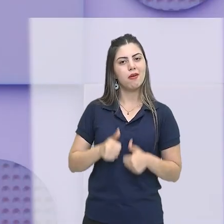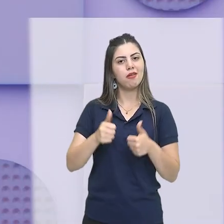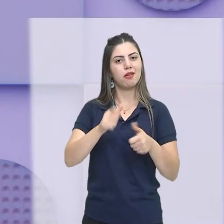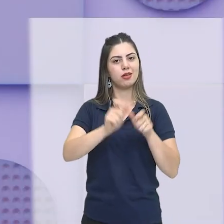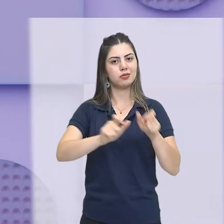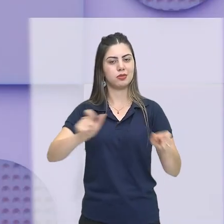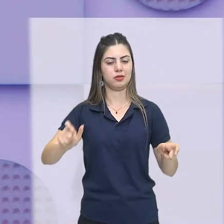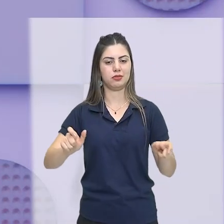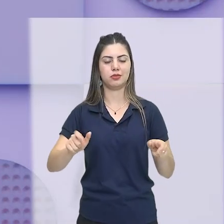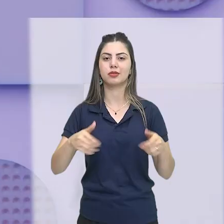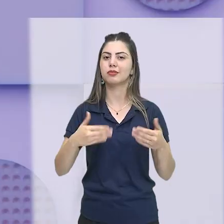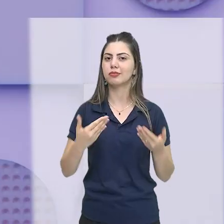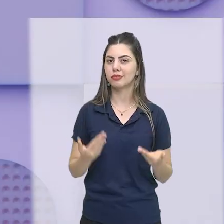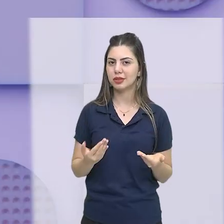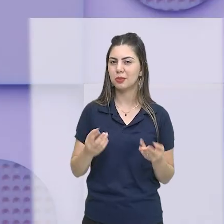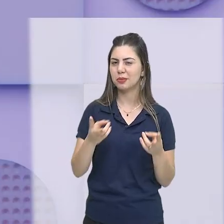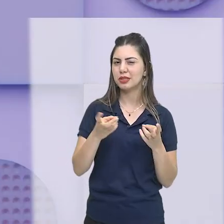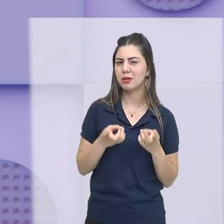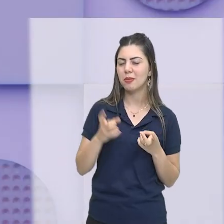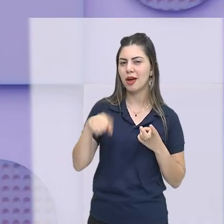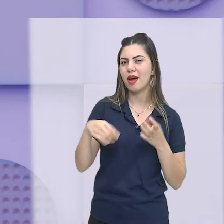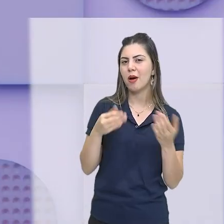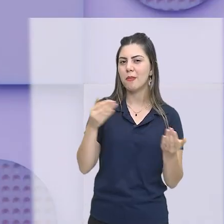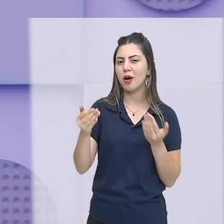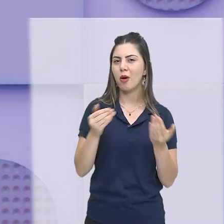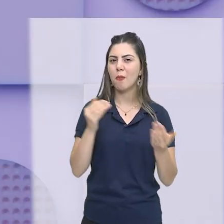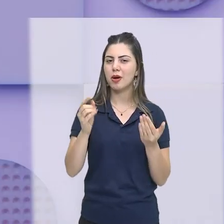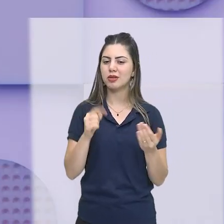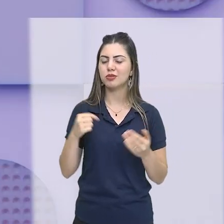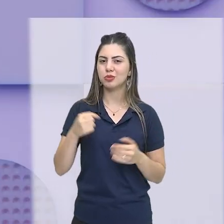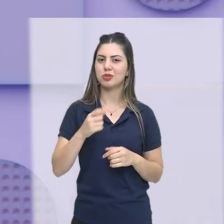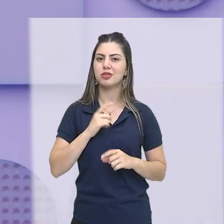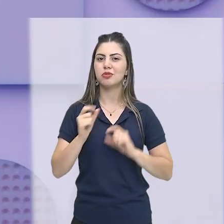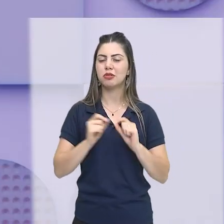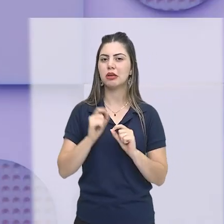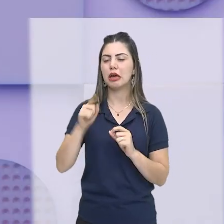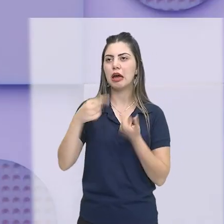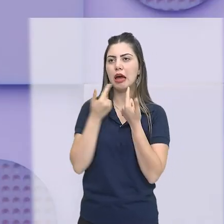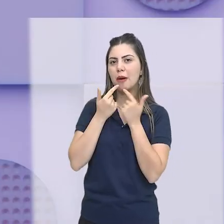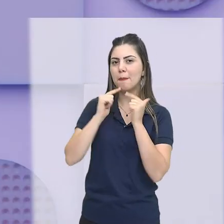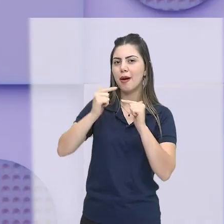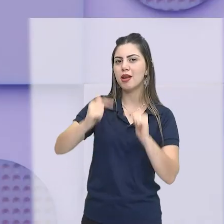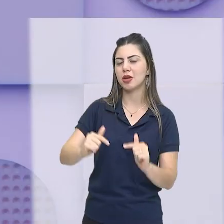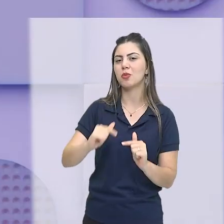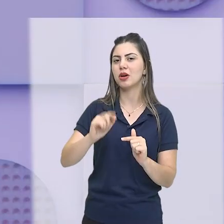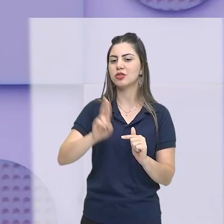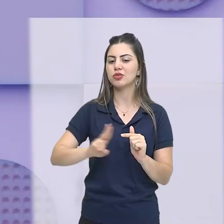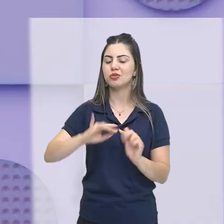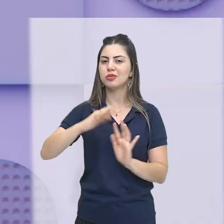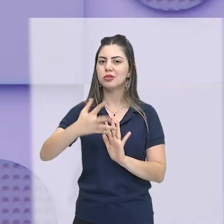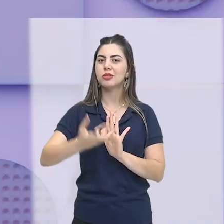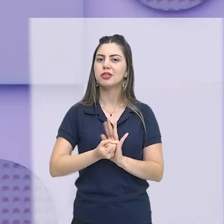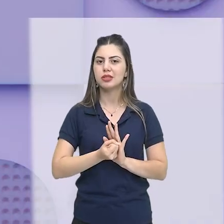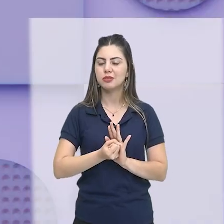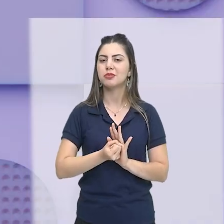É mais ou menos também isso que a linguagem simbólica nos provoca. É uma linguagem